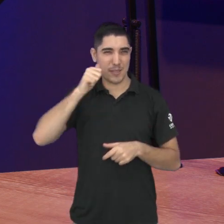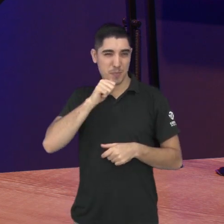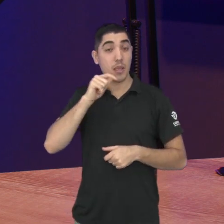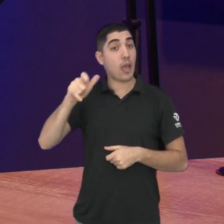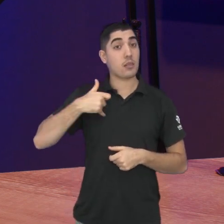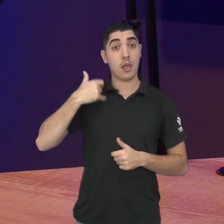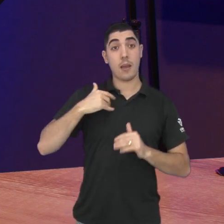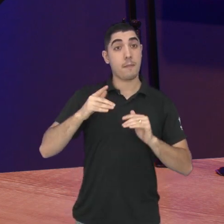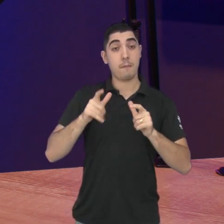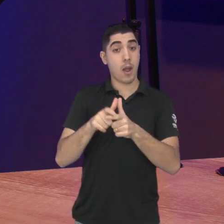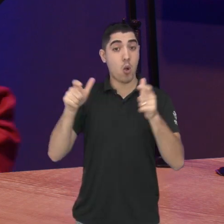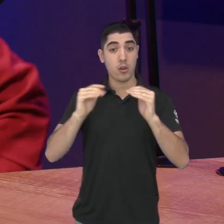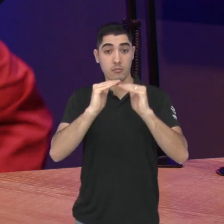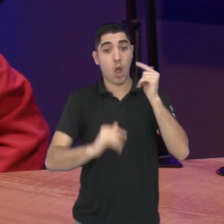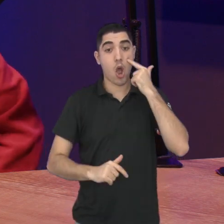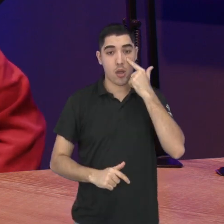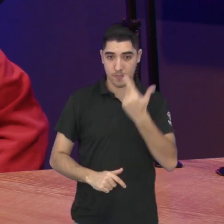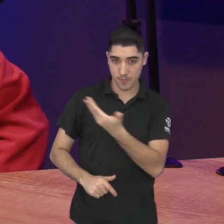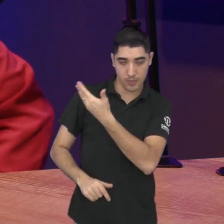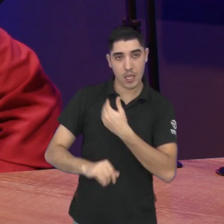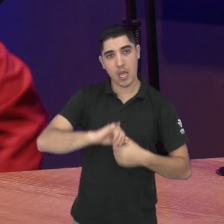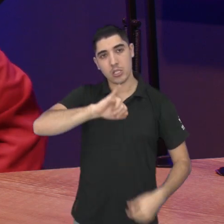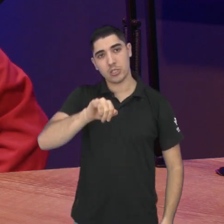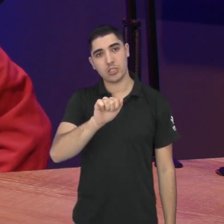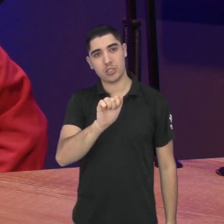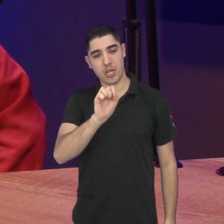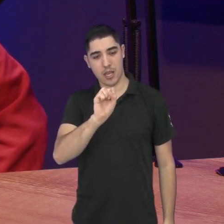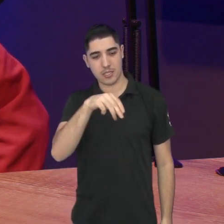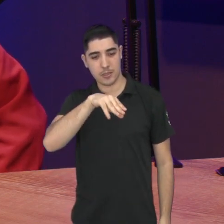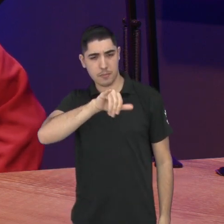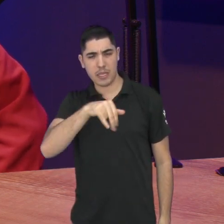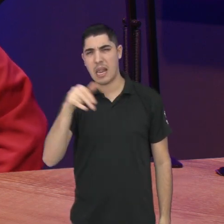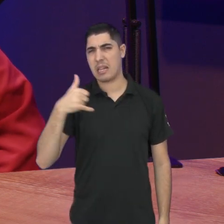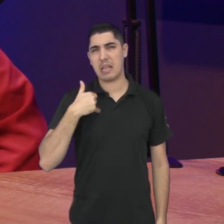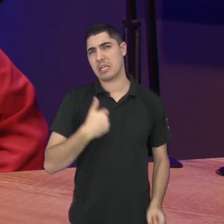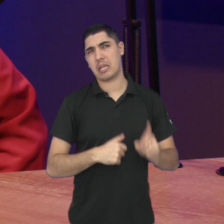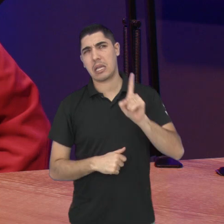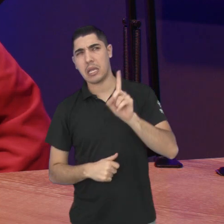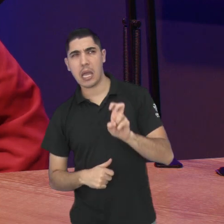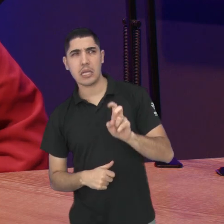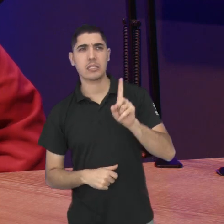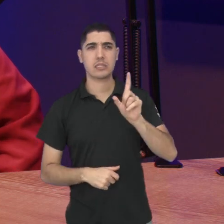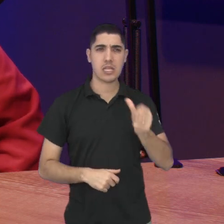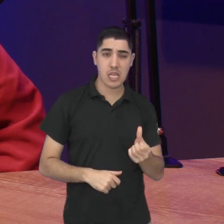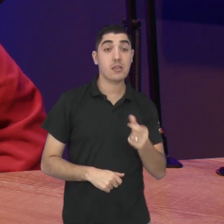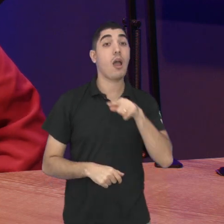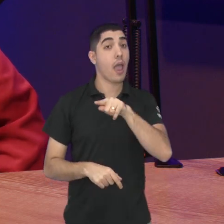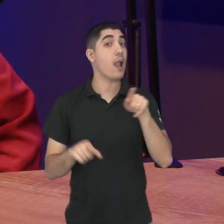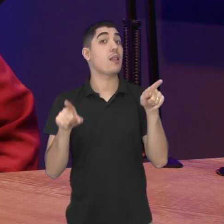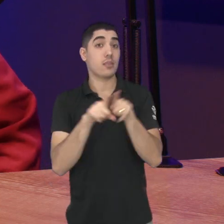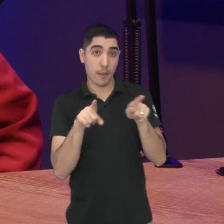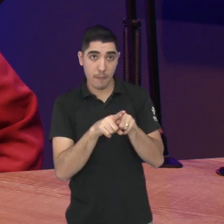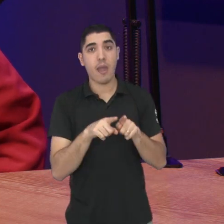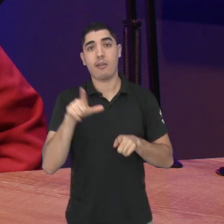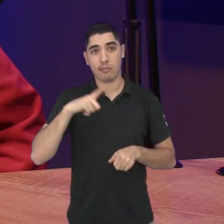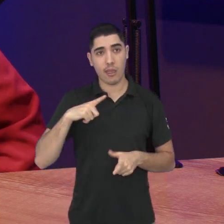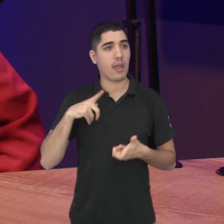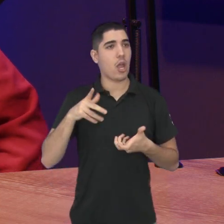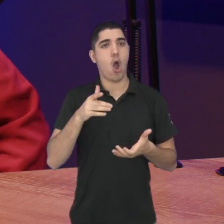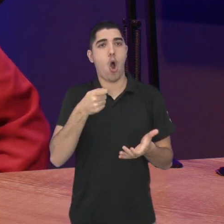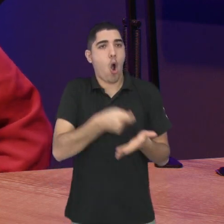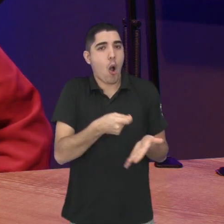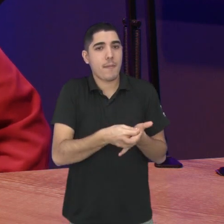A gente tem, por exemplo, a Jasmine, que ela tem, eu acho que eu não lembro se ela tem 15 ou 16 anos, mas ela também tá naquele rolê de que ela precisa casar e ela não